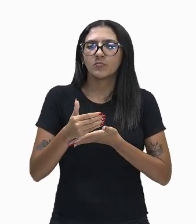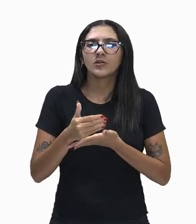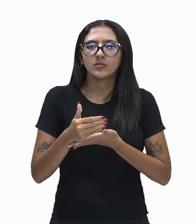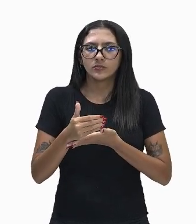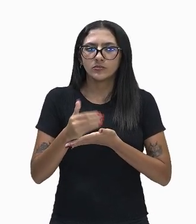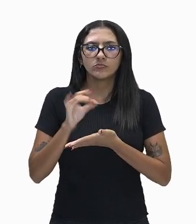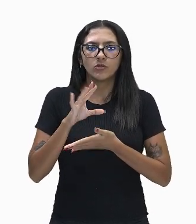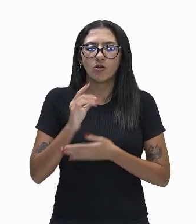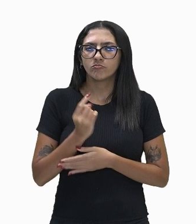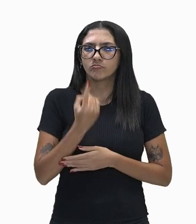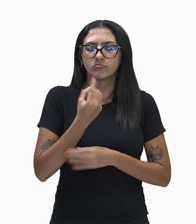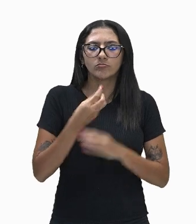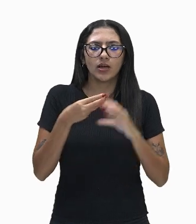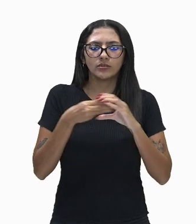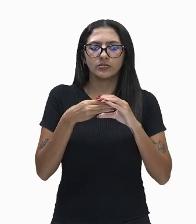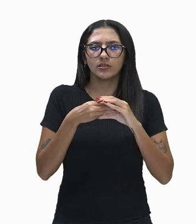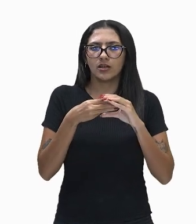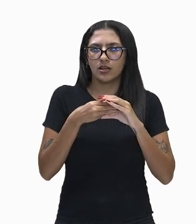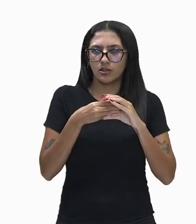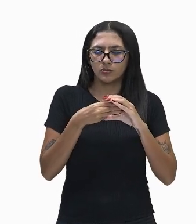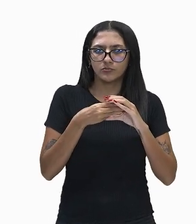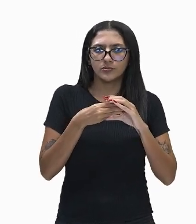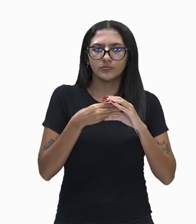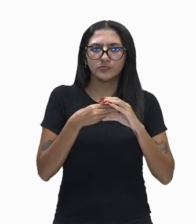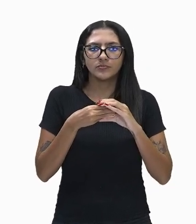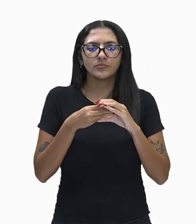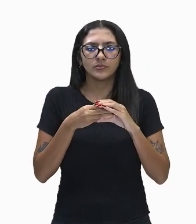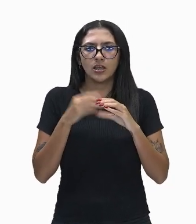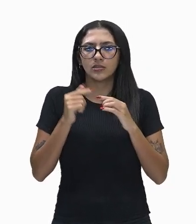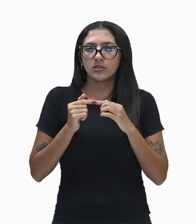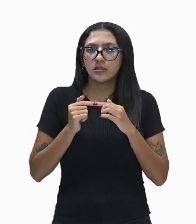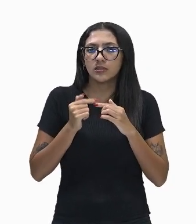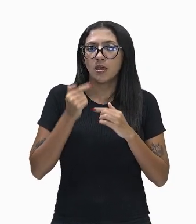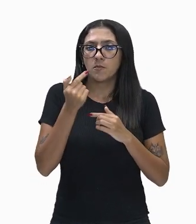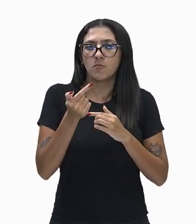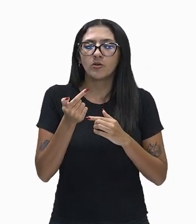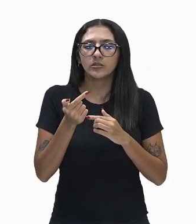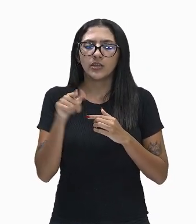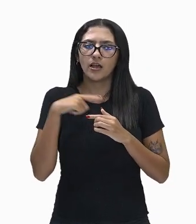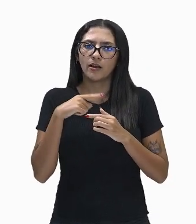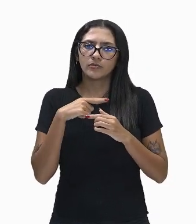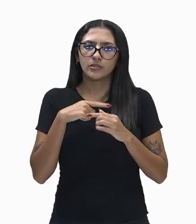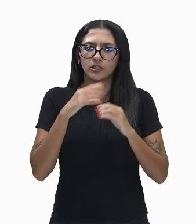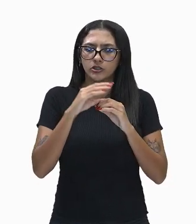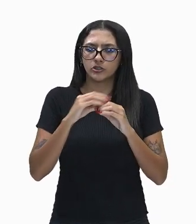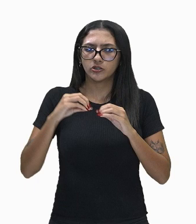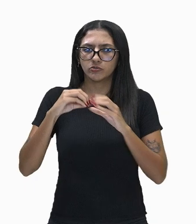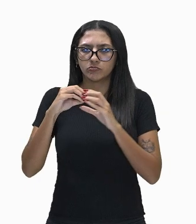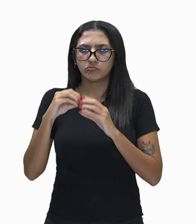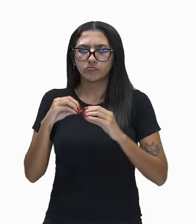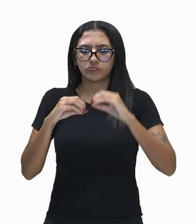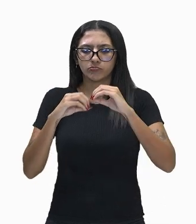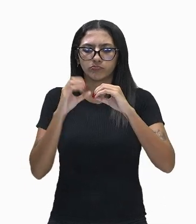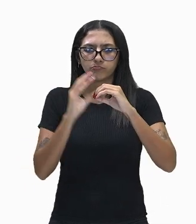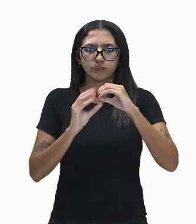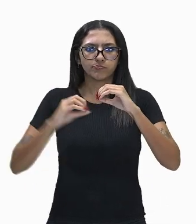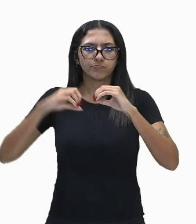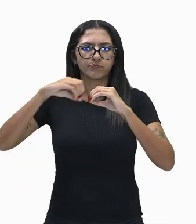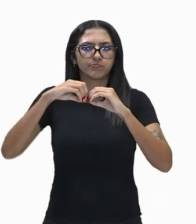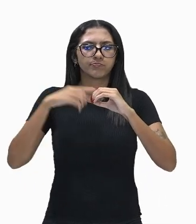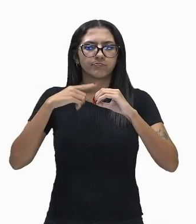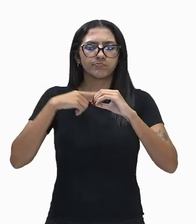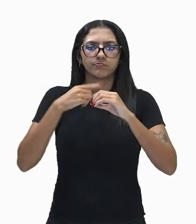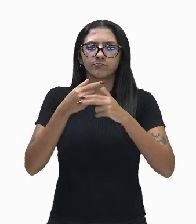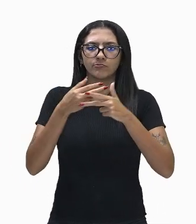numa única célula que, posteriormente, se divide em